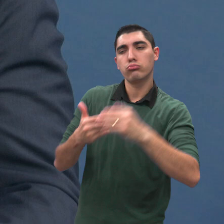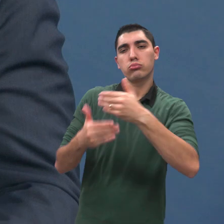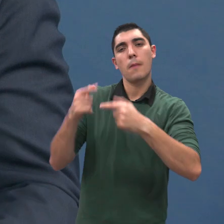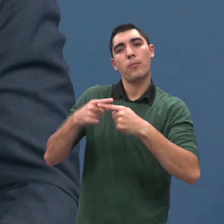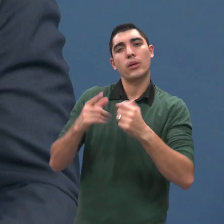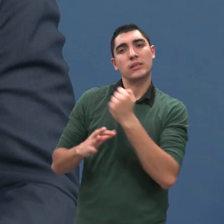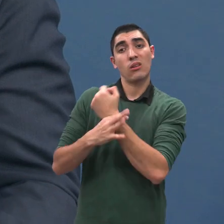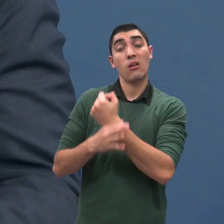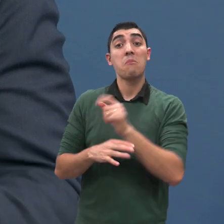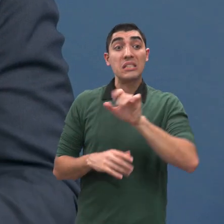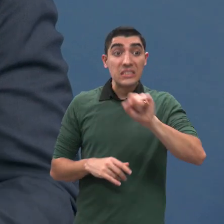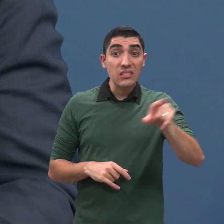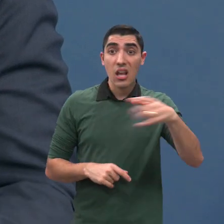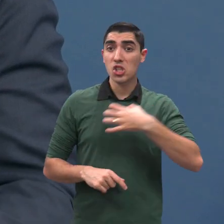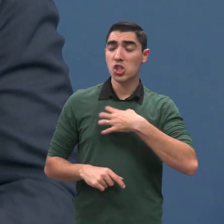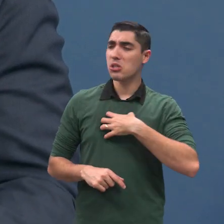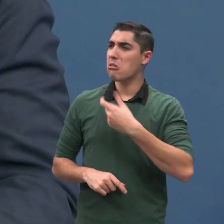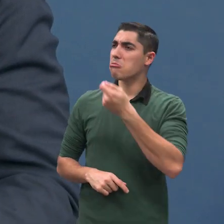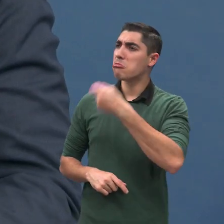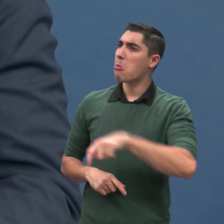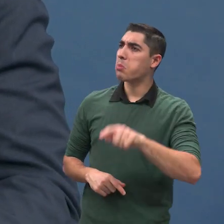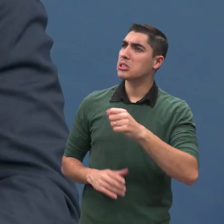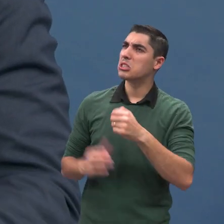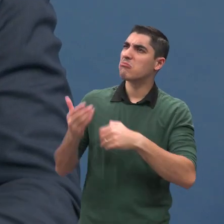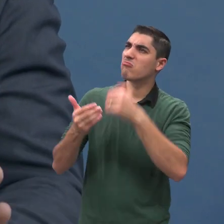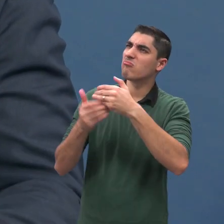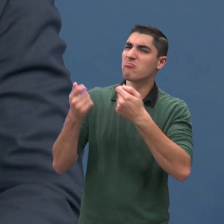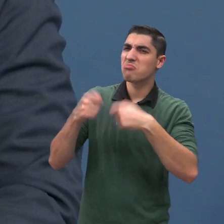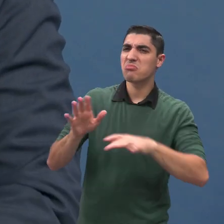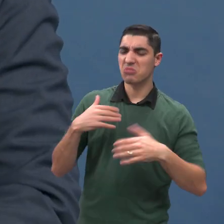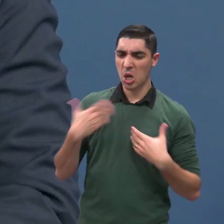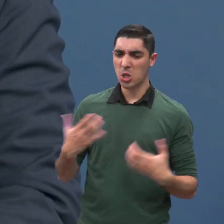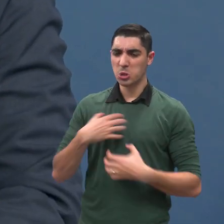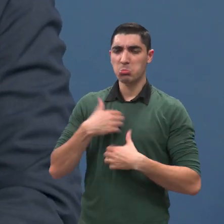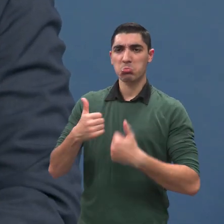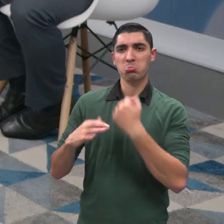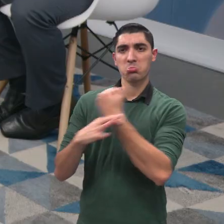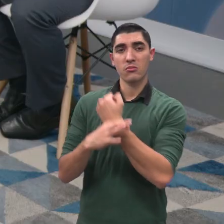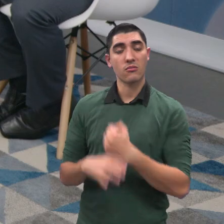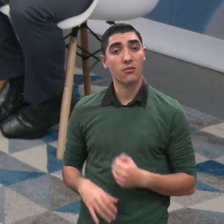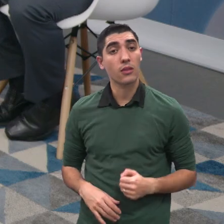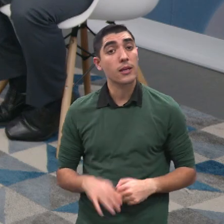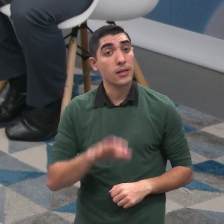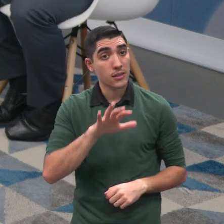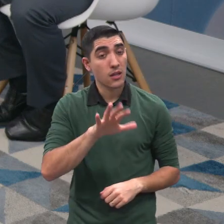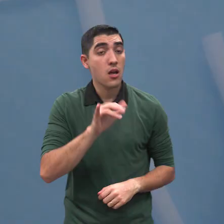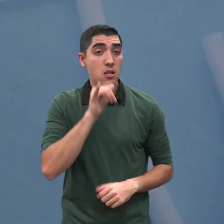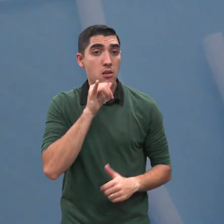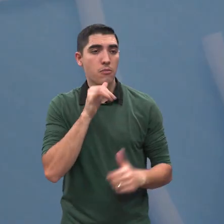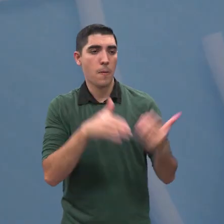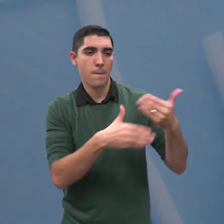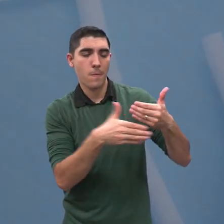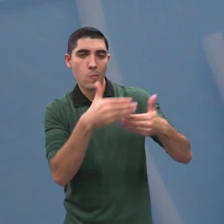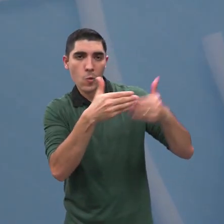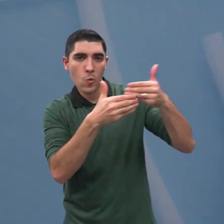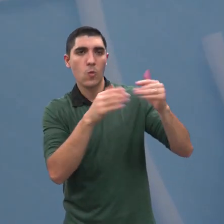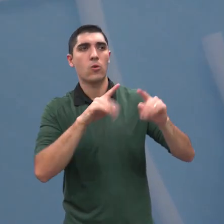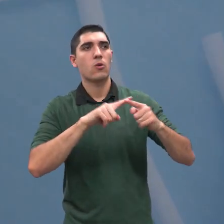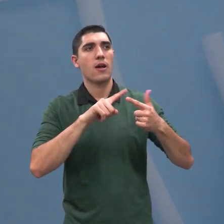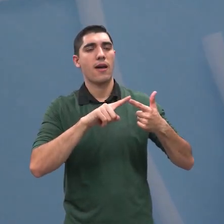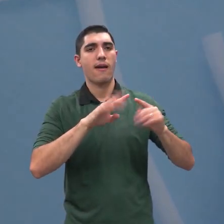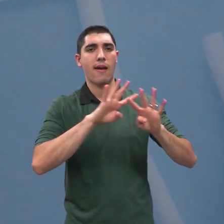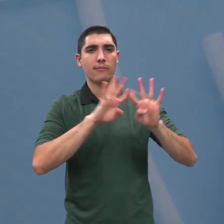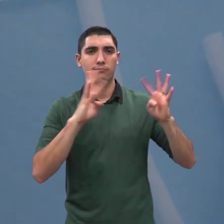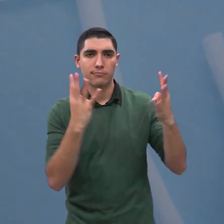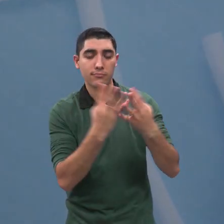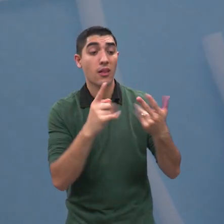nossa, significa que a segurança pública atingiu o seu nível, seu limite. Não só muros, grades, né? A gente vê cercas